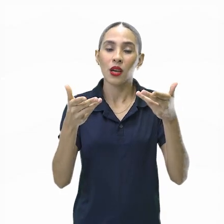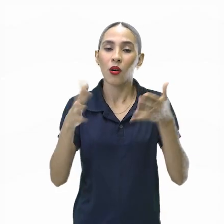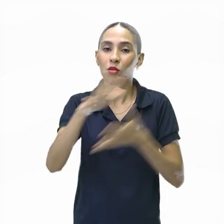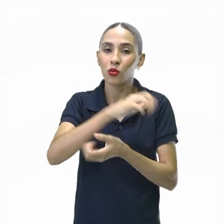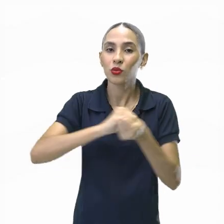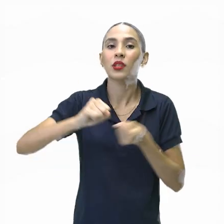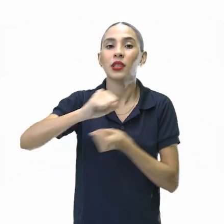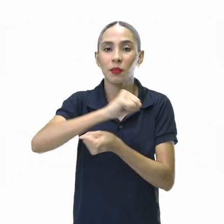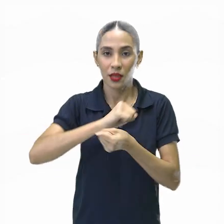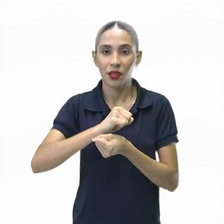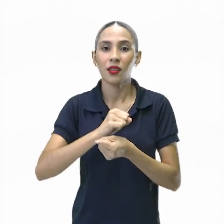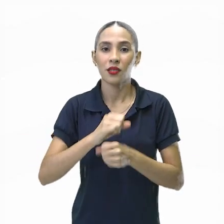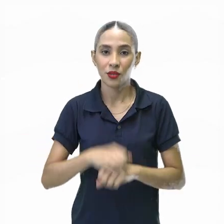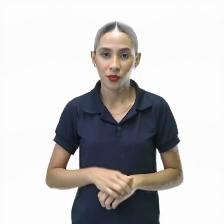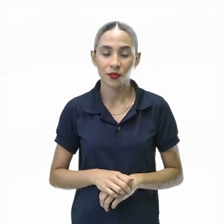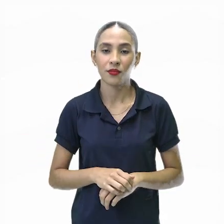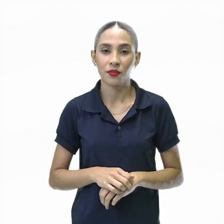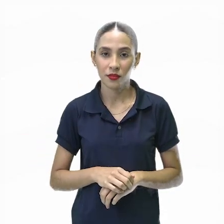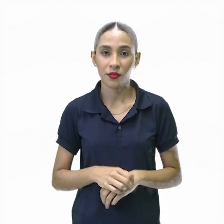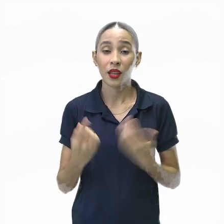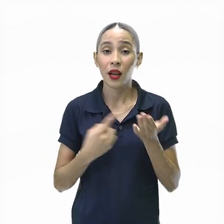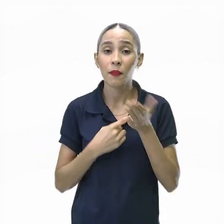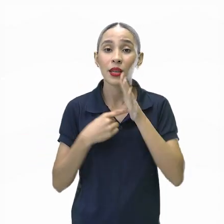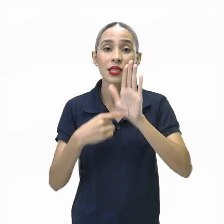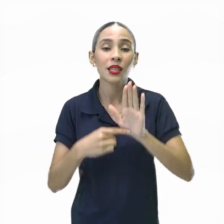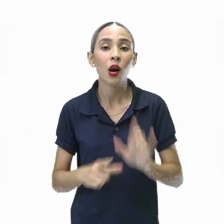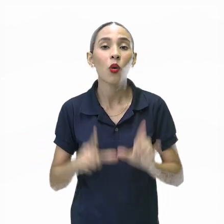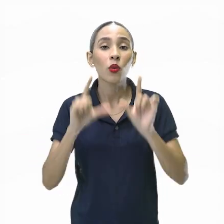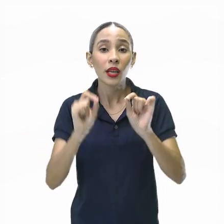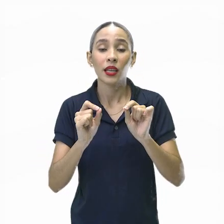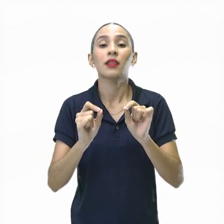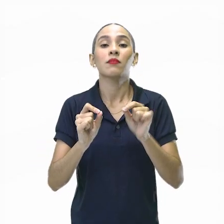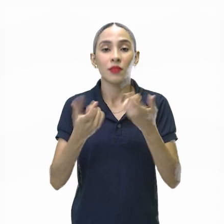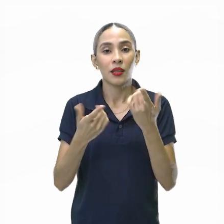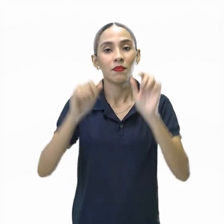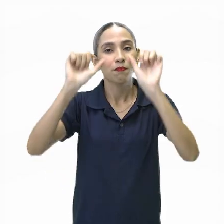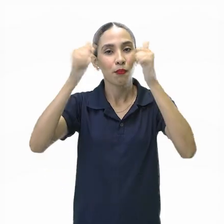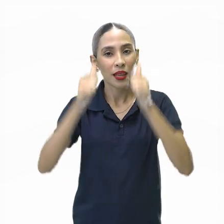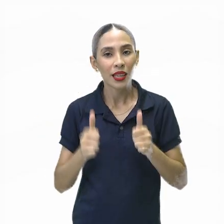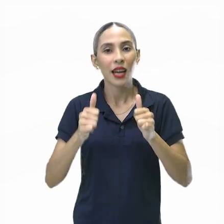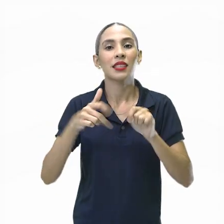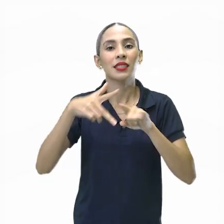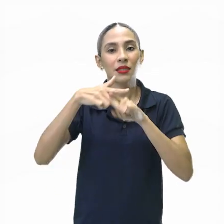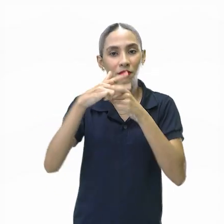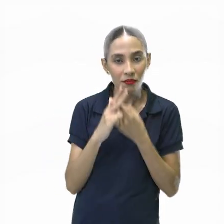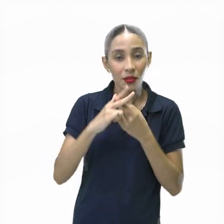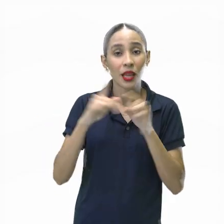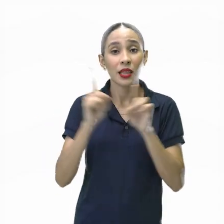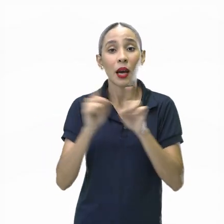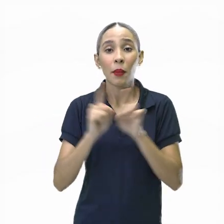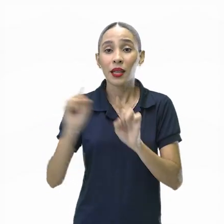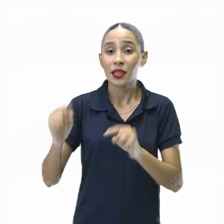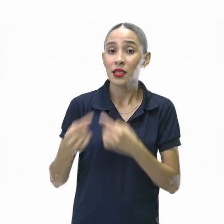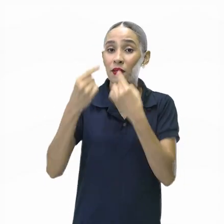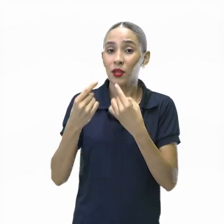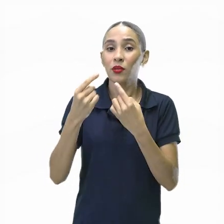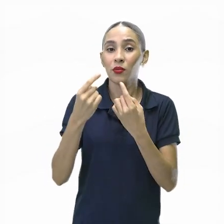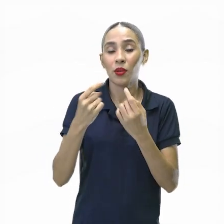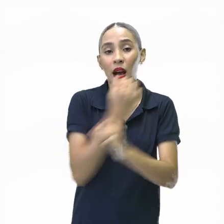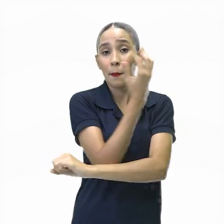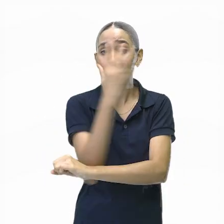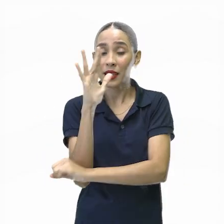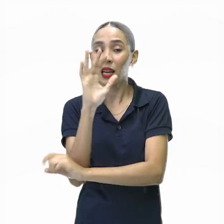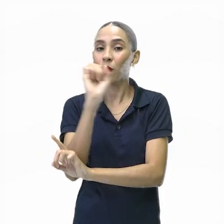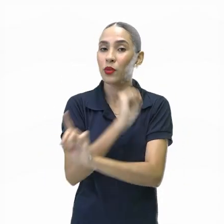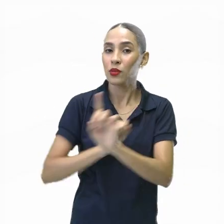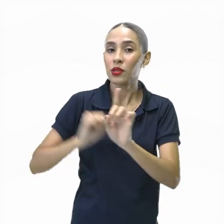promoção da sustentabilidade, para oferecer soluções e desafios ambientais e sociais.